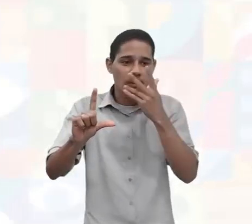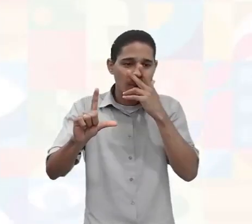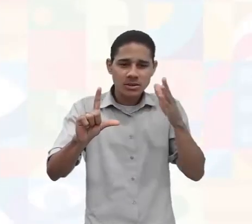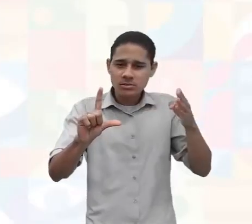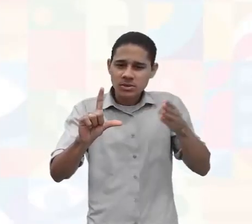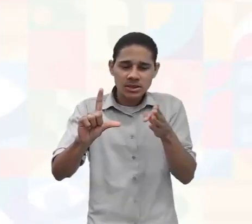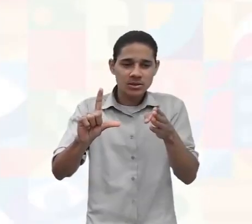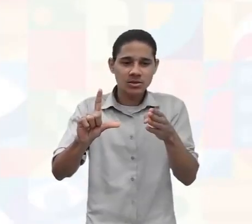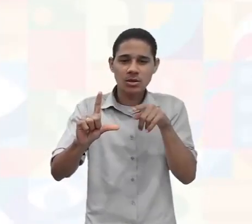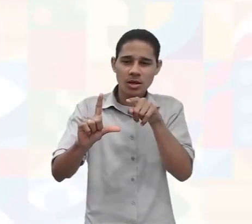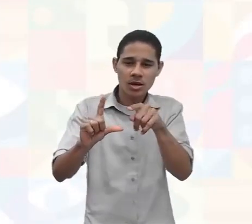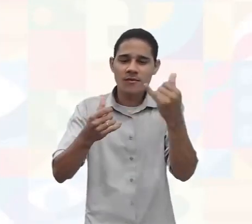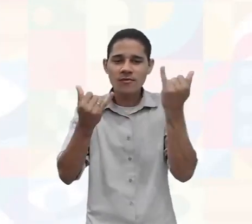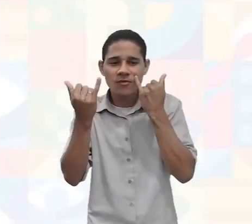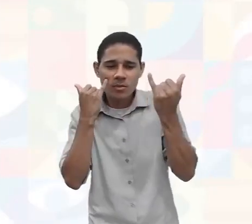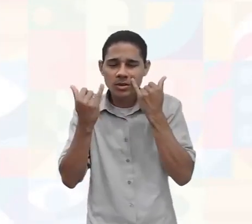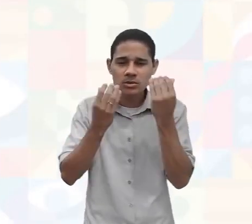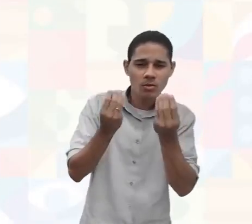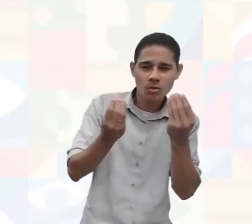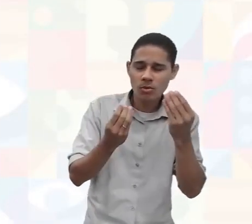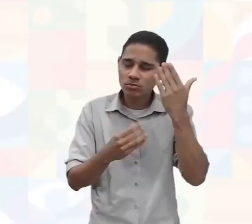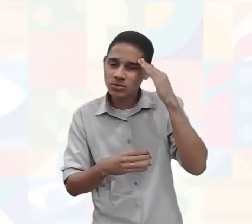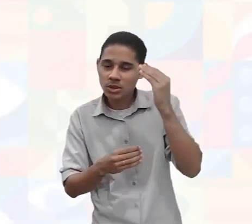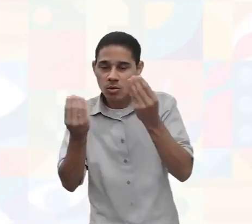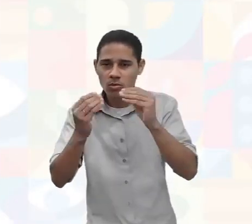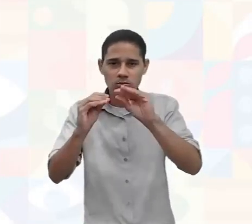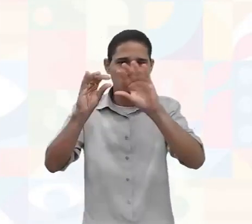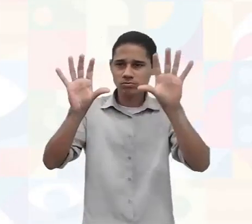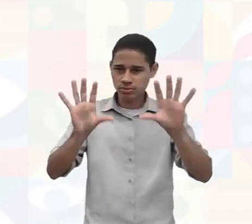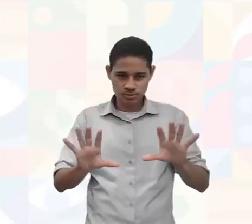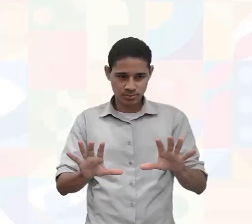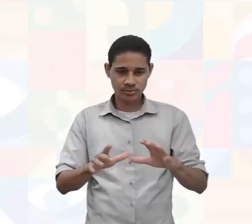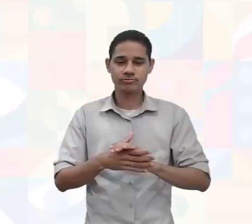vai interpretar as informações contidas na composição.